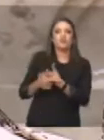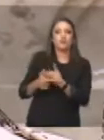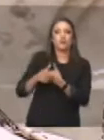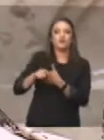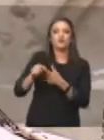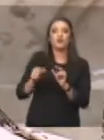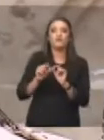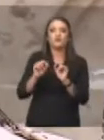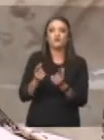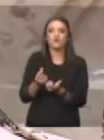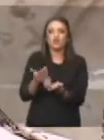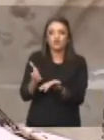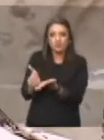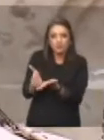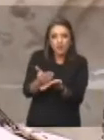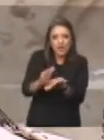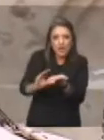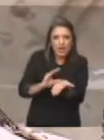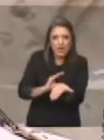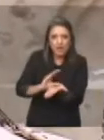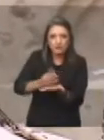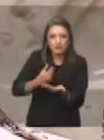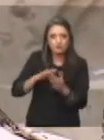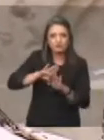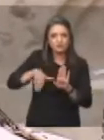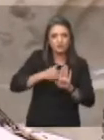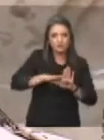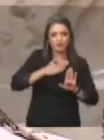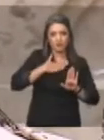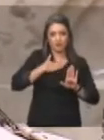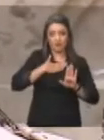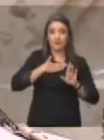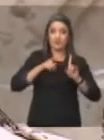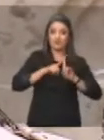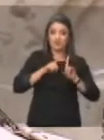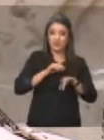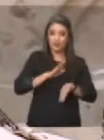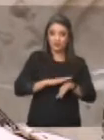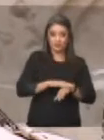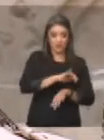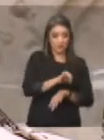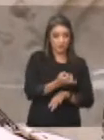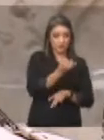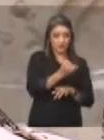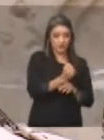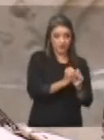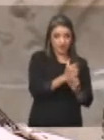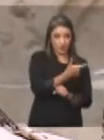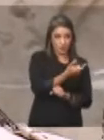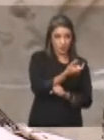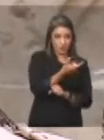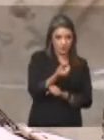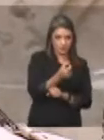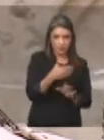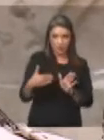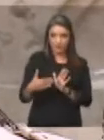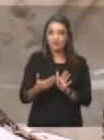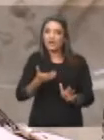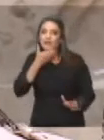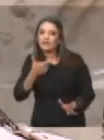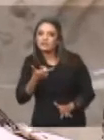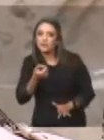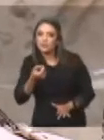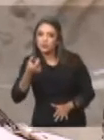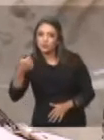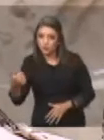recurso da Câmara de Deputados no período compreendido entre janeiro de 2000 e dezembro de 2001. Para tanto, o